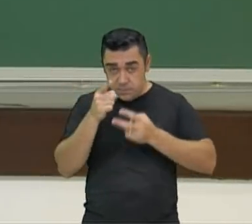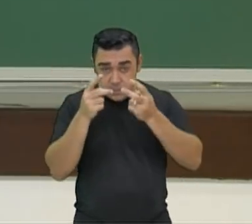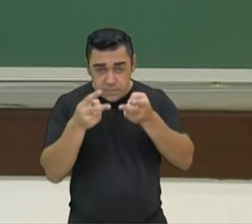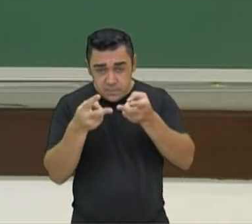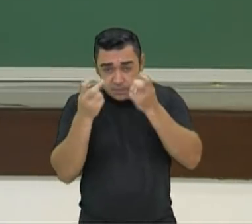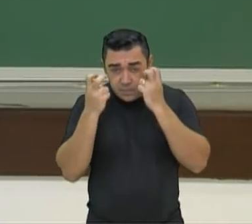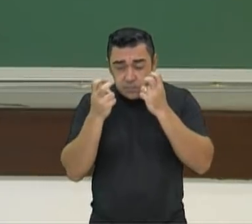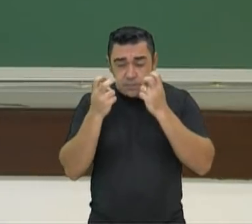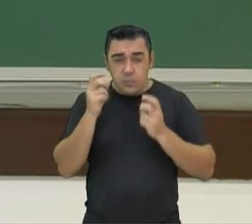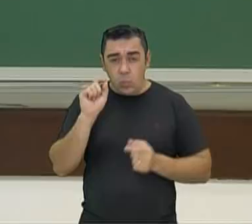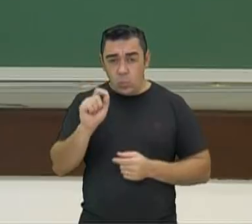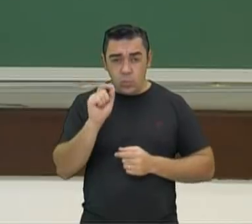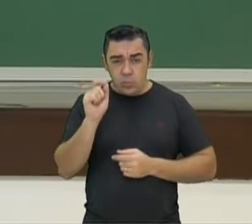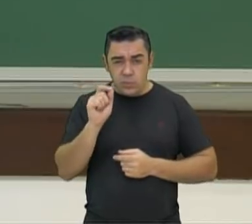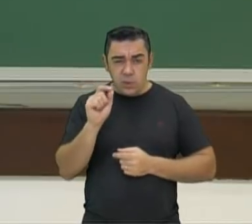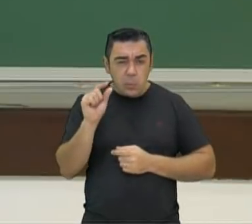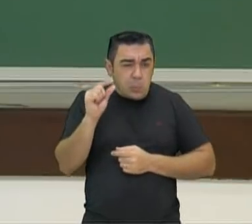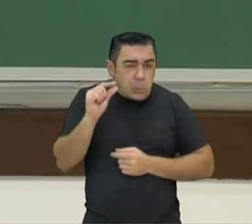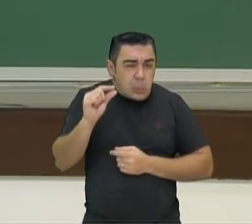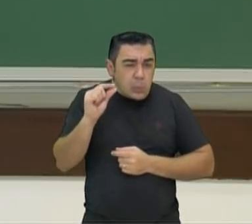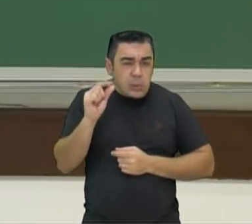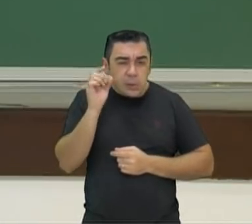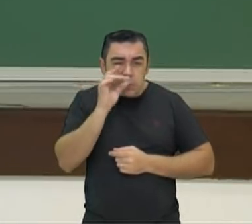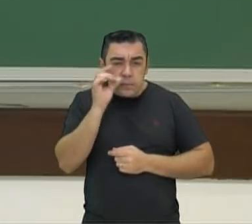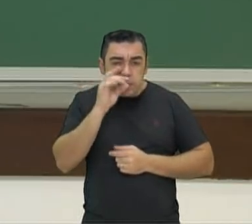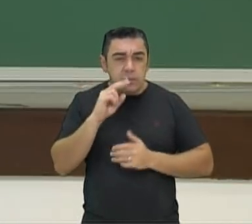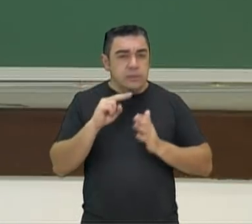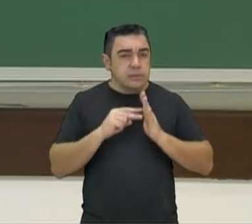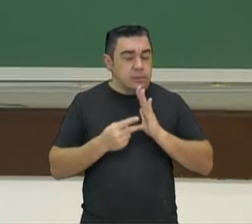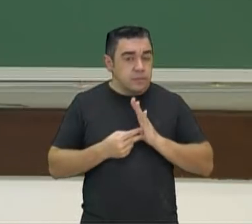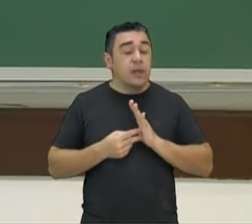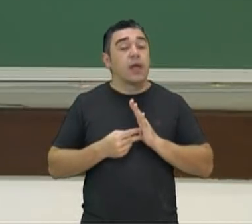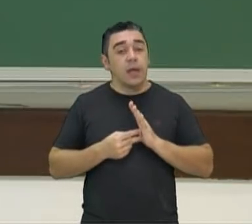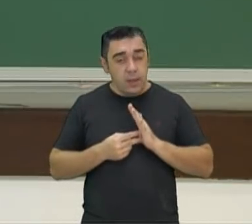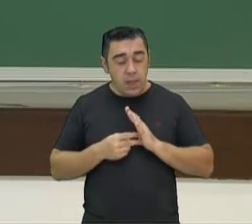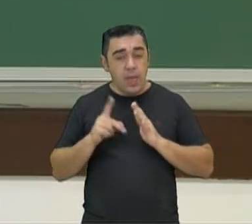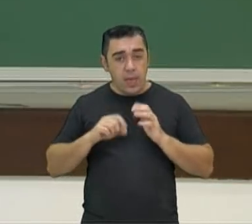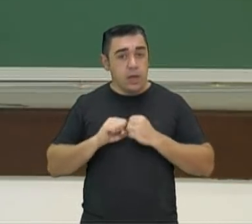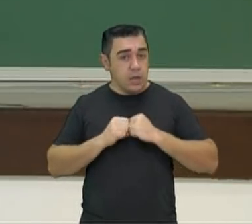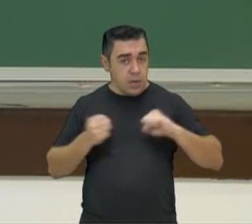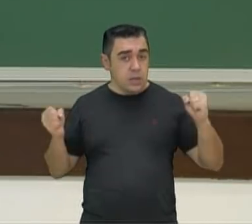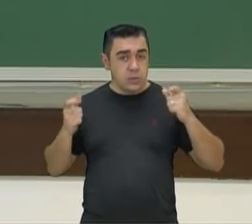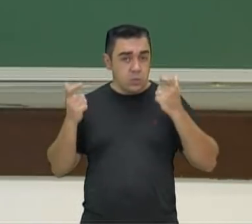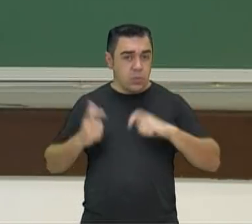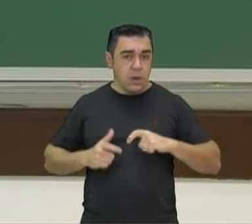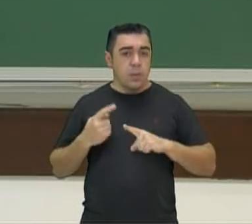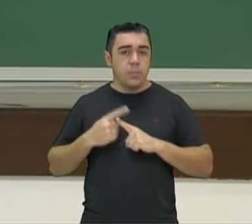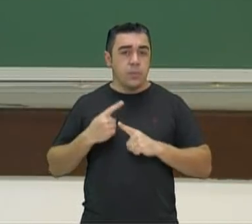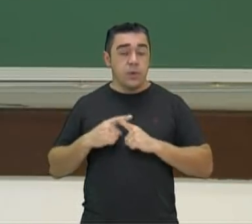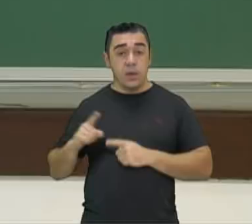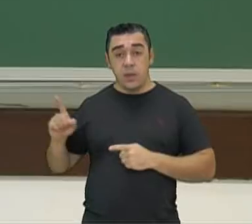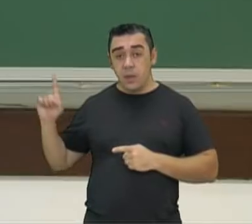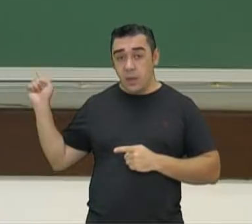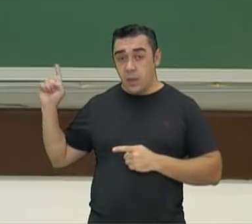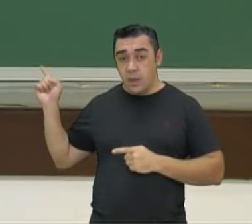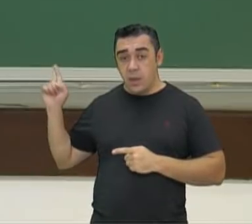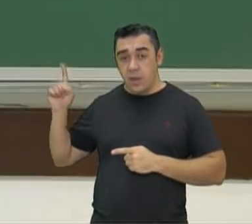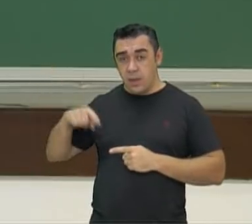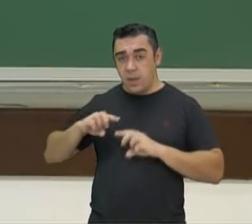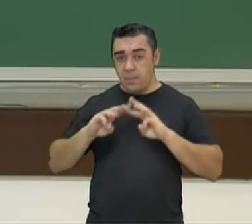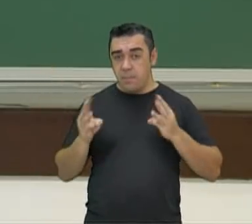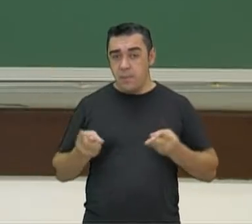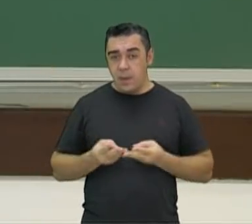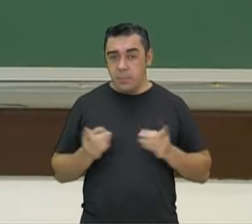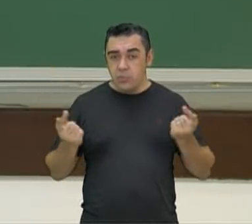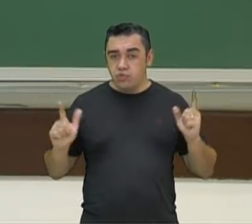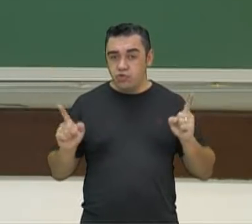que mesmo uma manchinha pequenininha dessa aqui é gigantesco o lugar, porque a escala desse mapa é uma escala